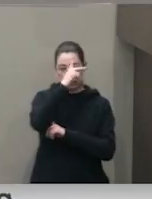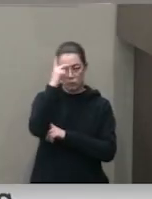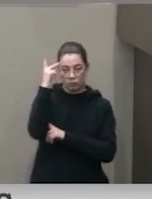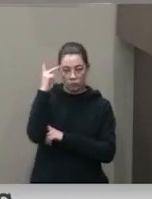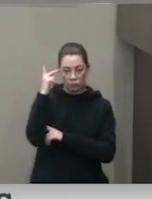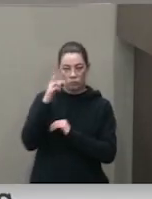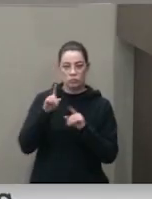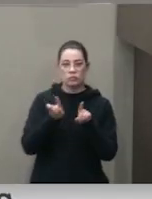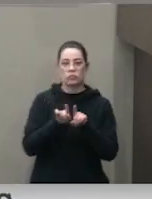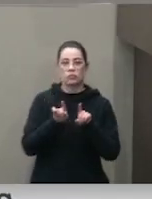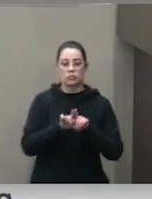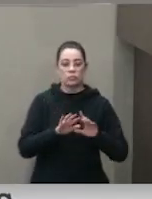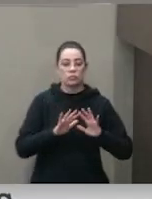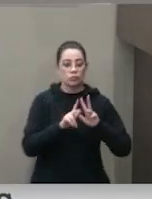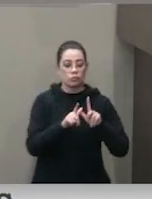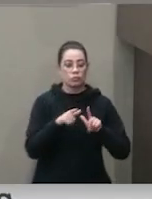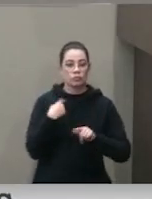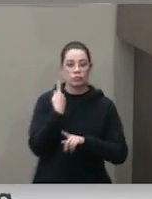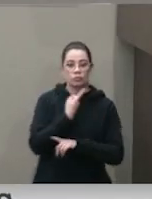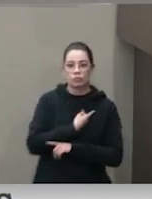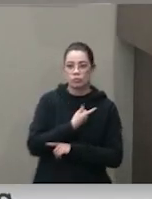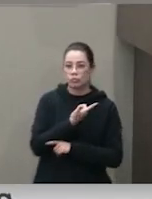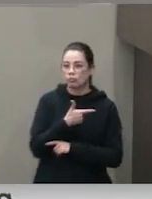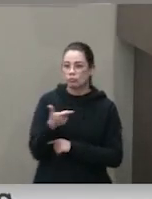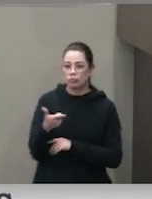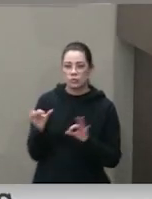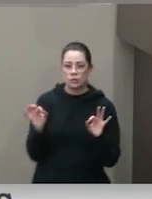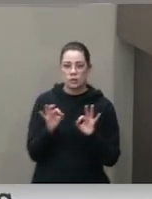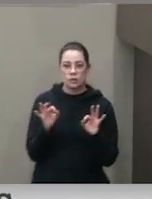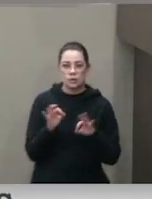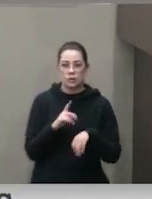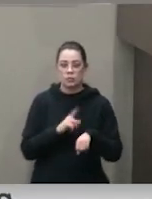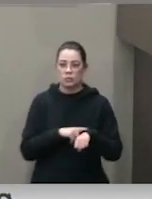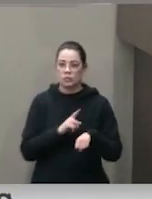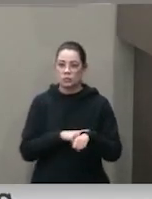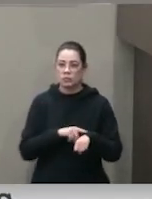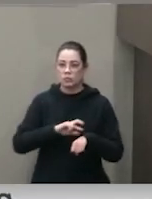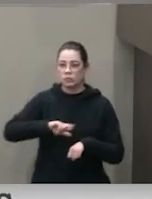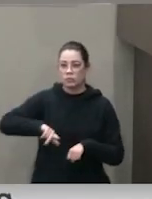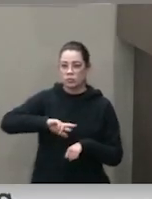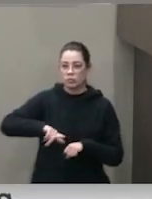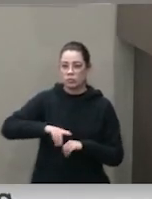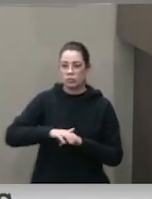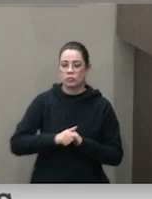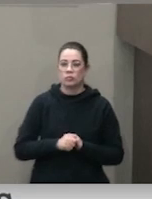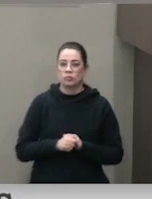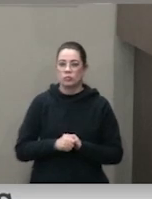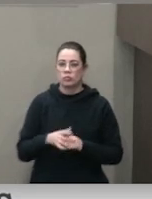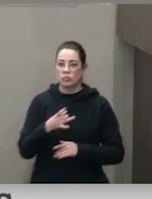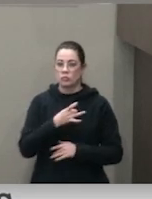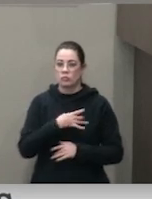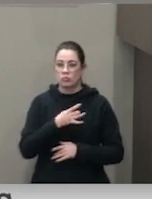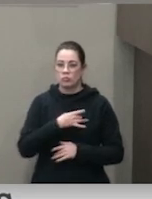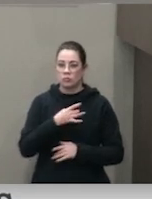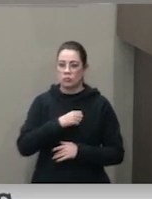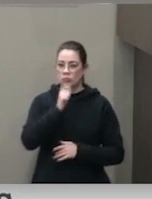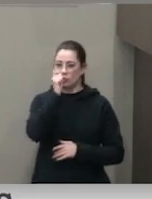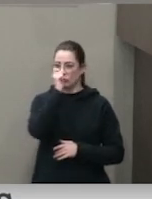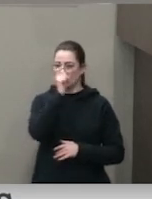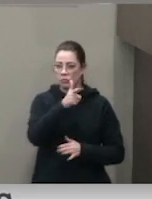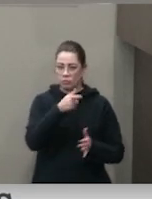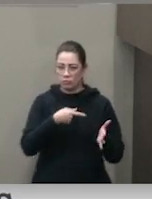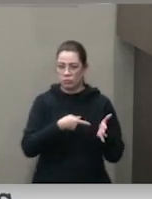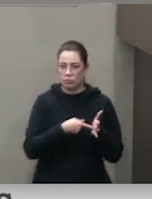pessoas. E que todos nós não tenhamos, em momento nenhum, Medo de denunciar.